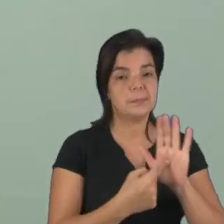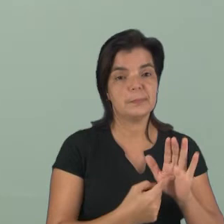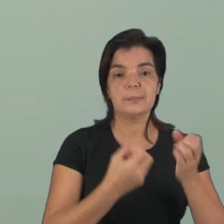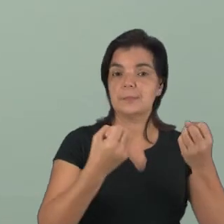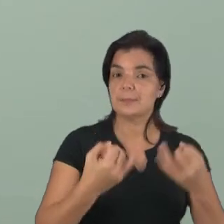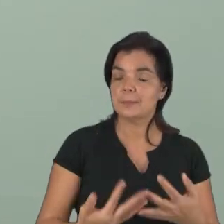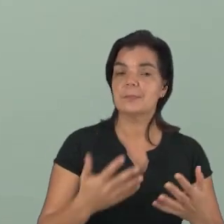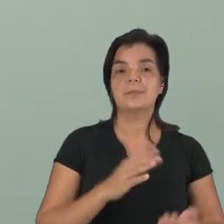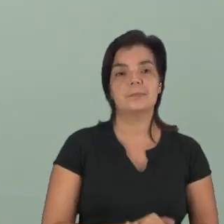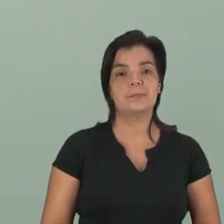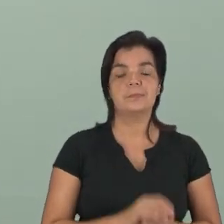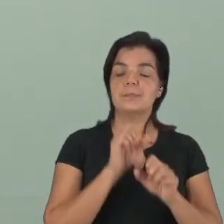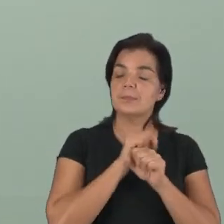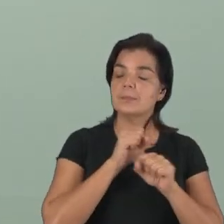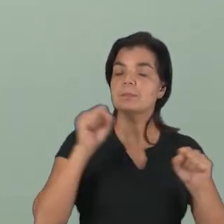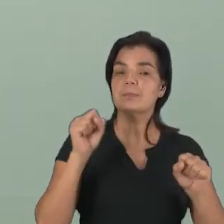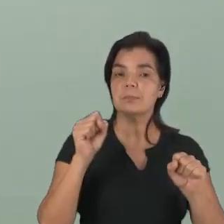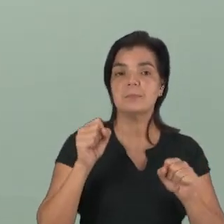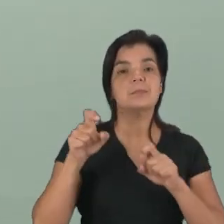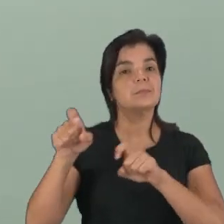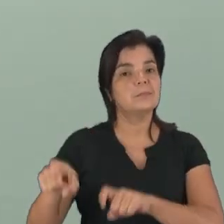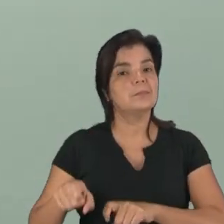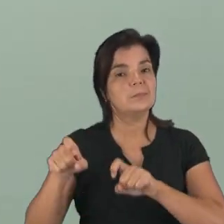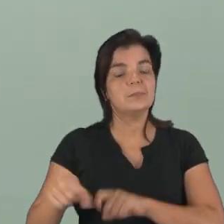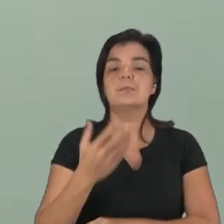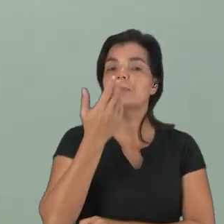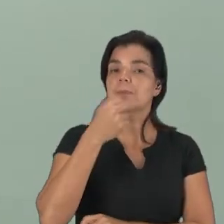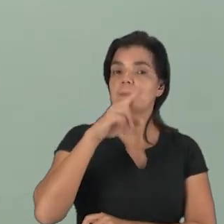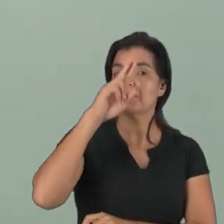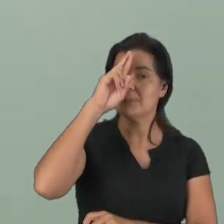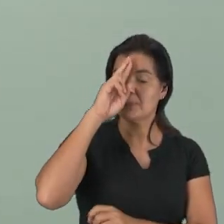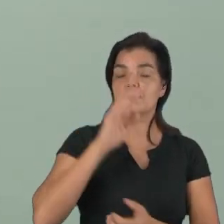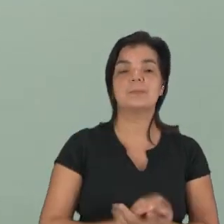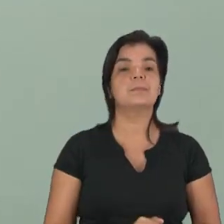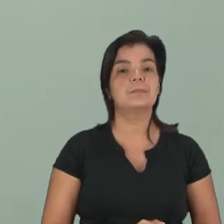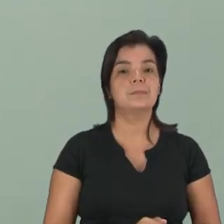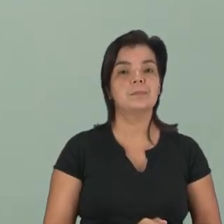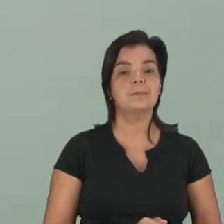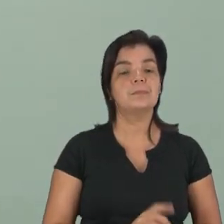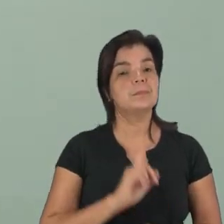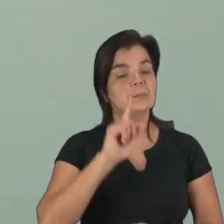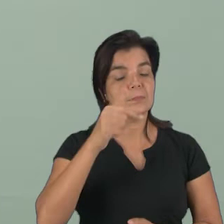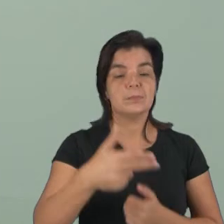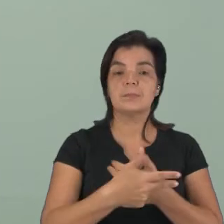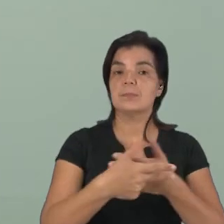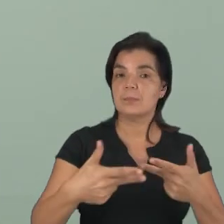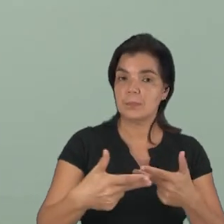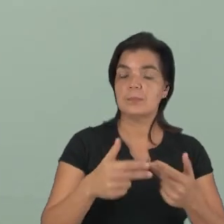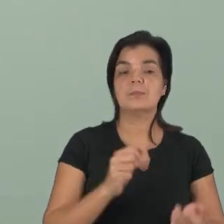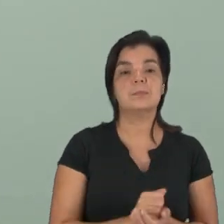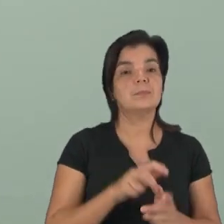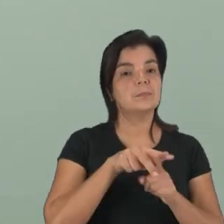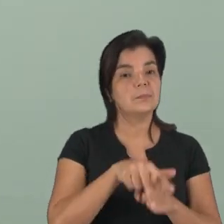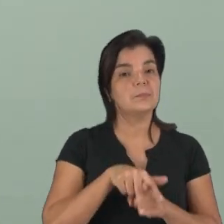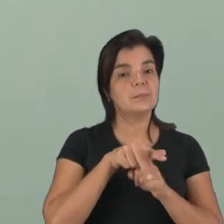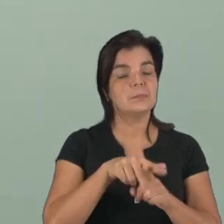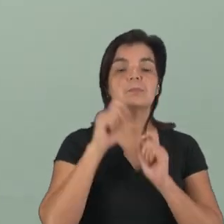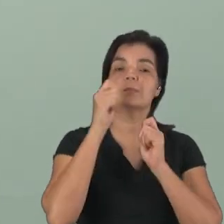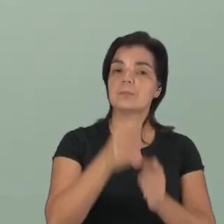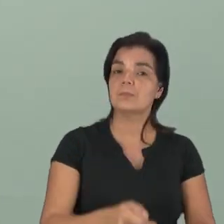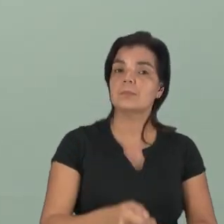acabamos de falar ele acordou foi para fazenda almoçou depois fez outras atividades que eu mandou a